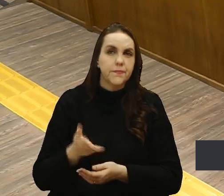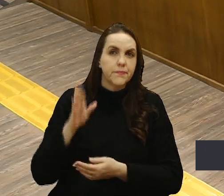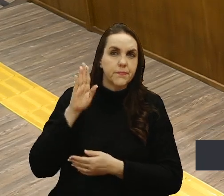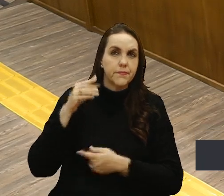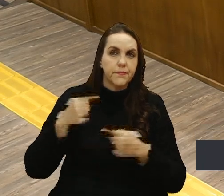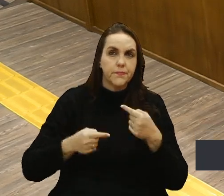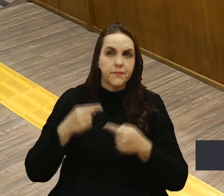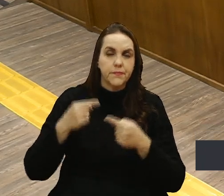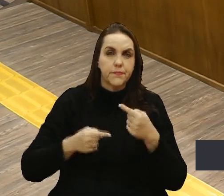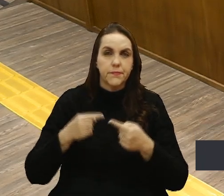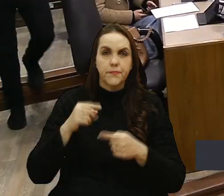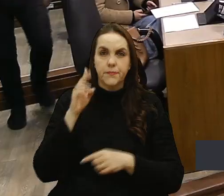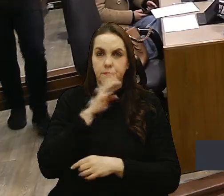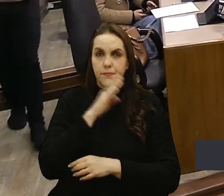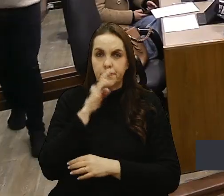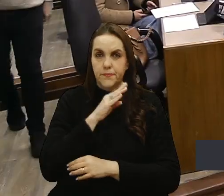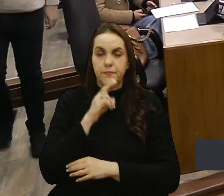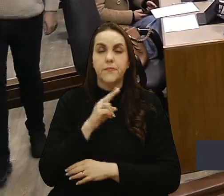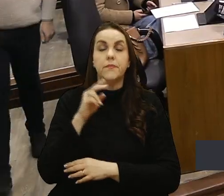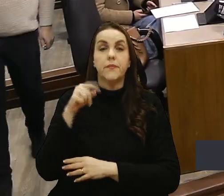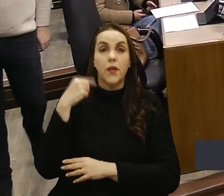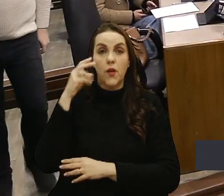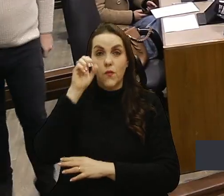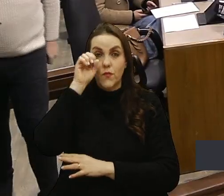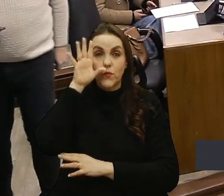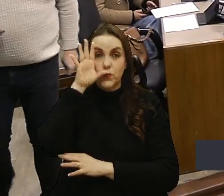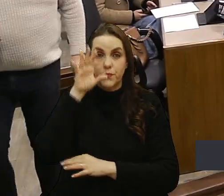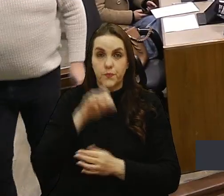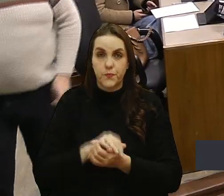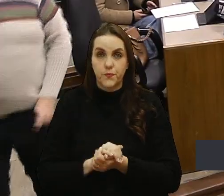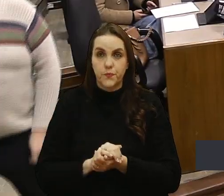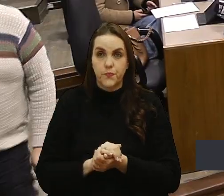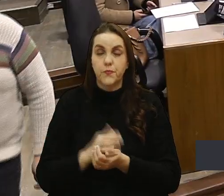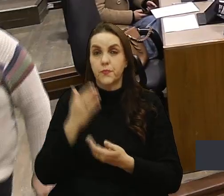de urgência, vereador Fiuza. Obrigado, senhor presidente, senhoras